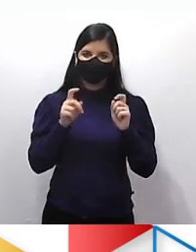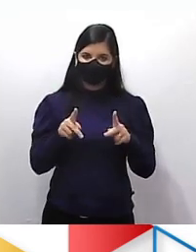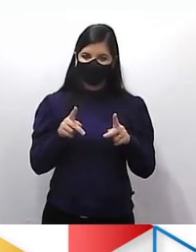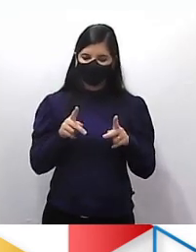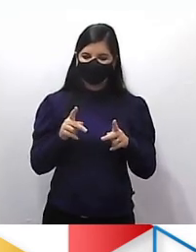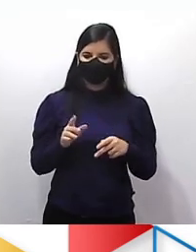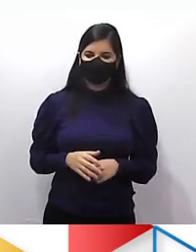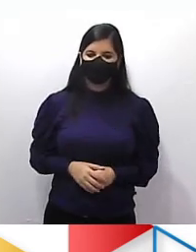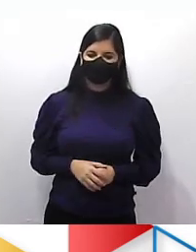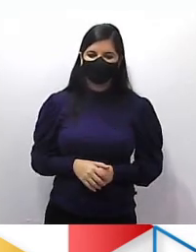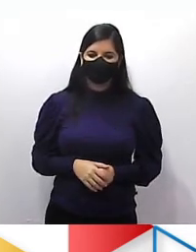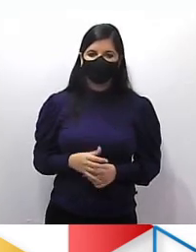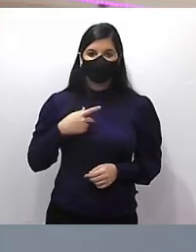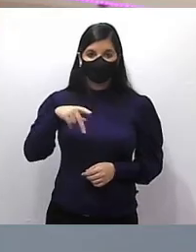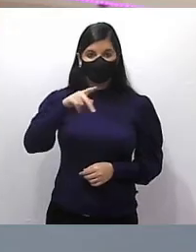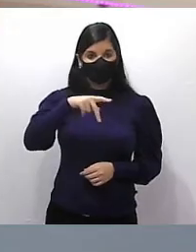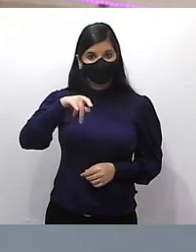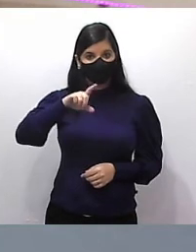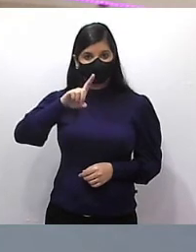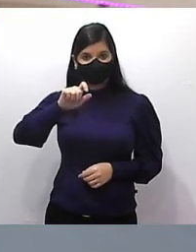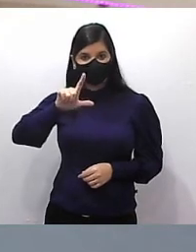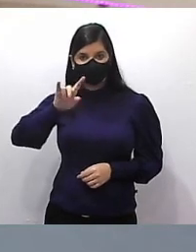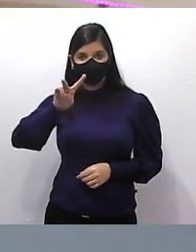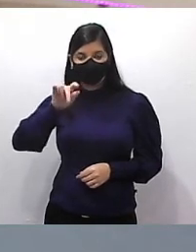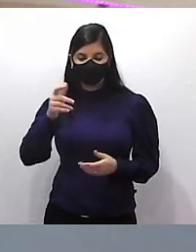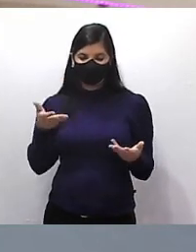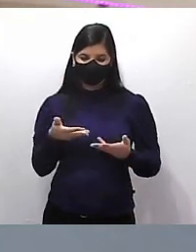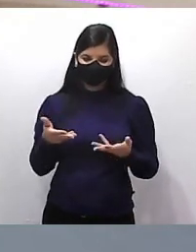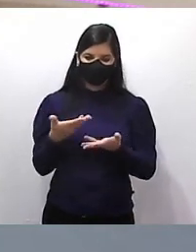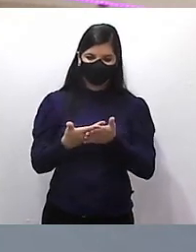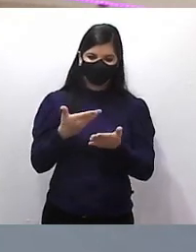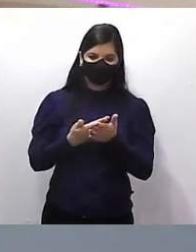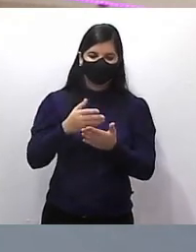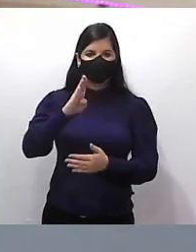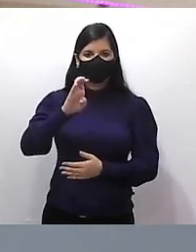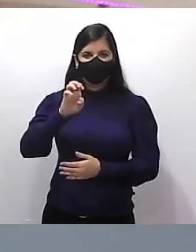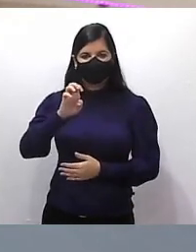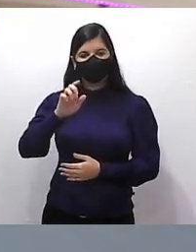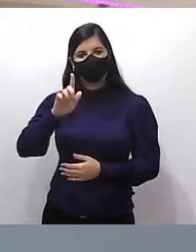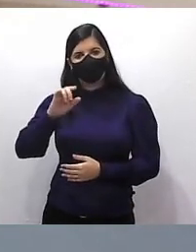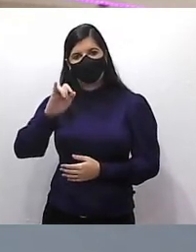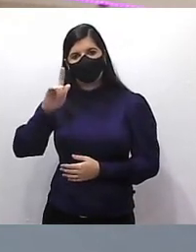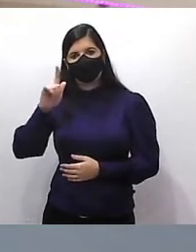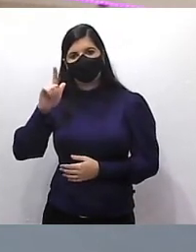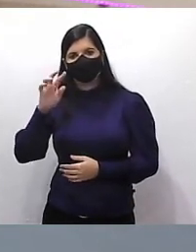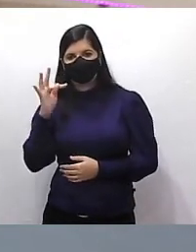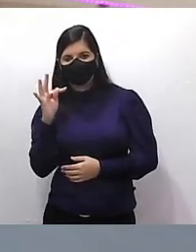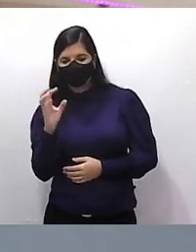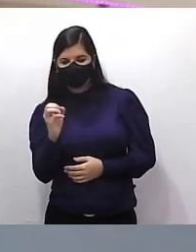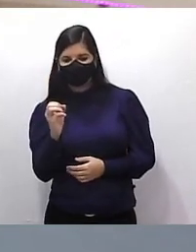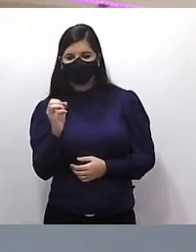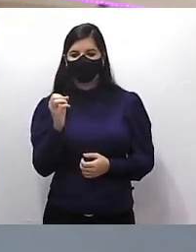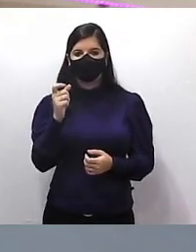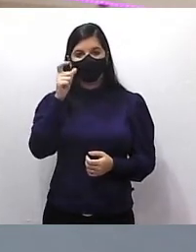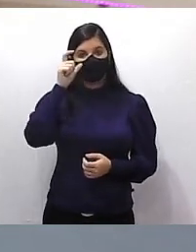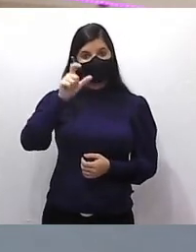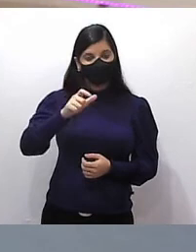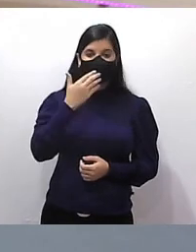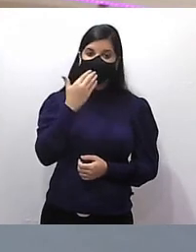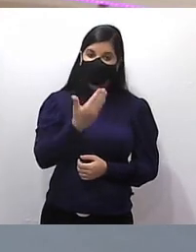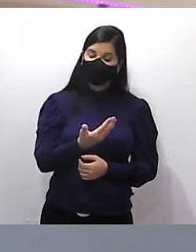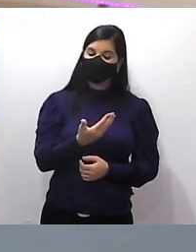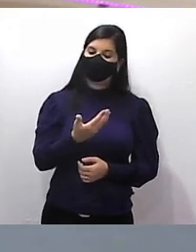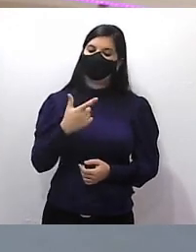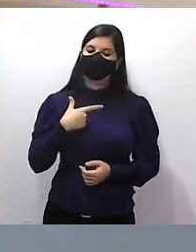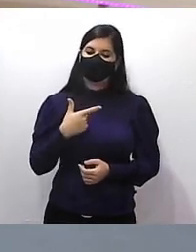Então, eu sou Teacher Delva Fox e a gente viu hoje o be going to, que revela intentions and